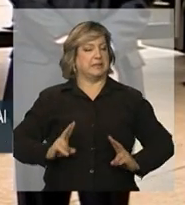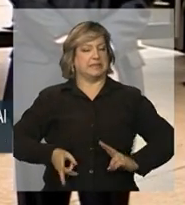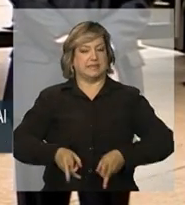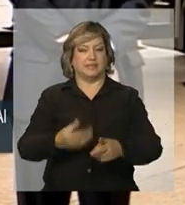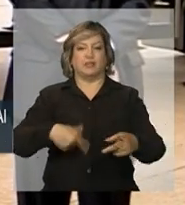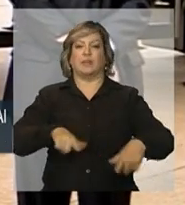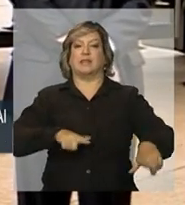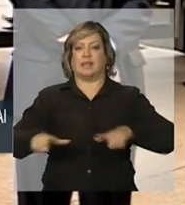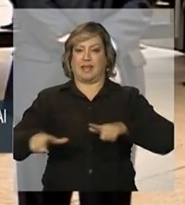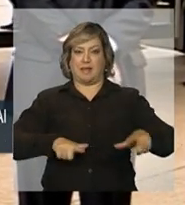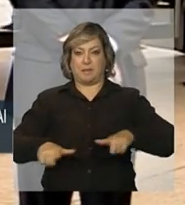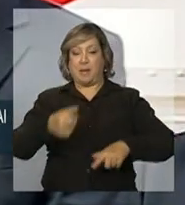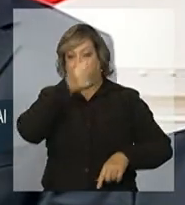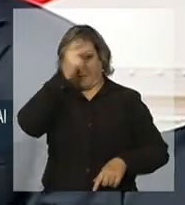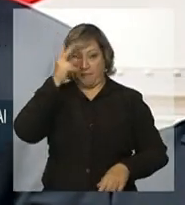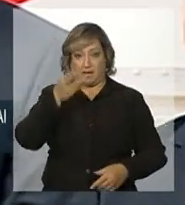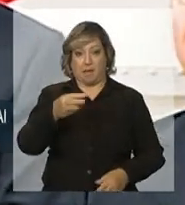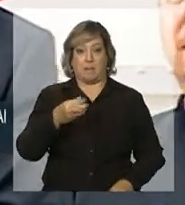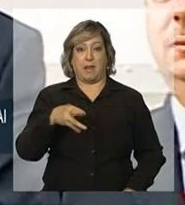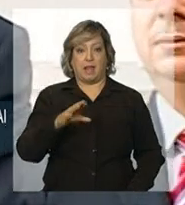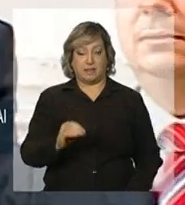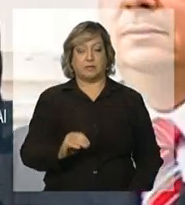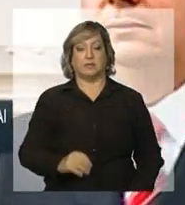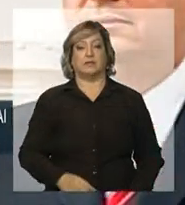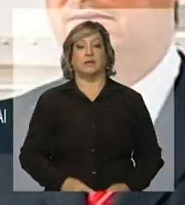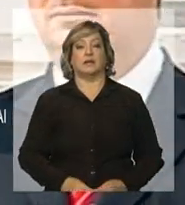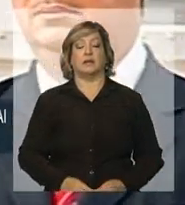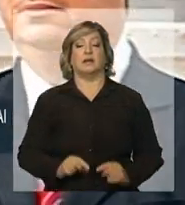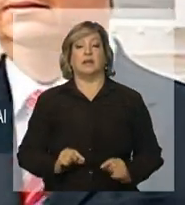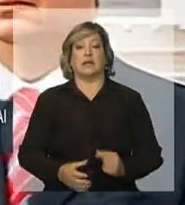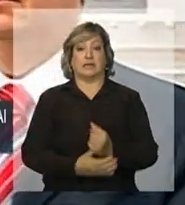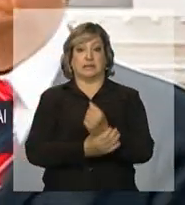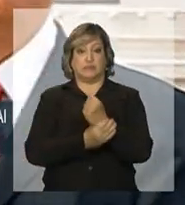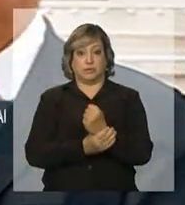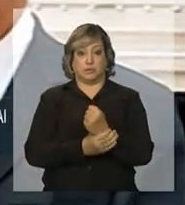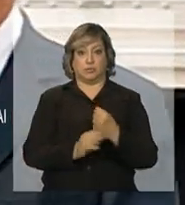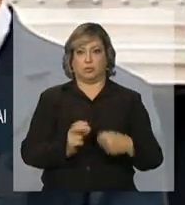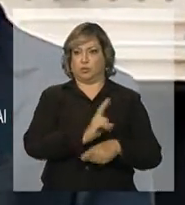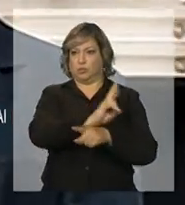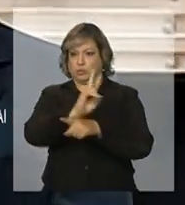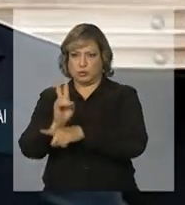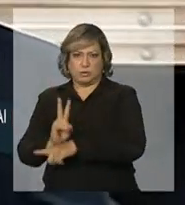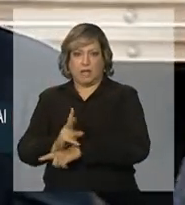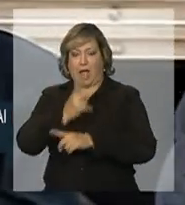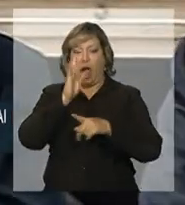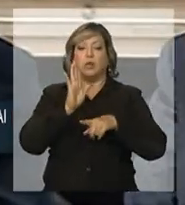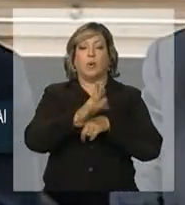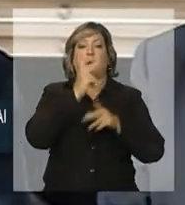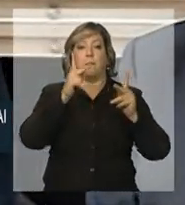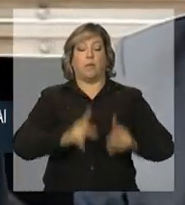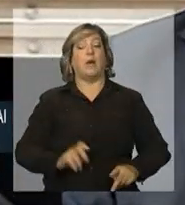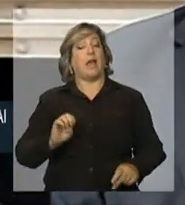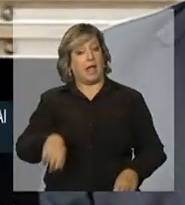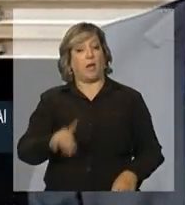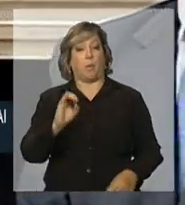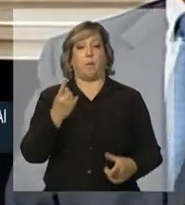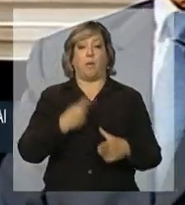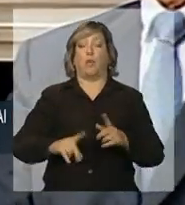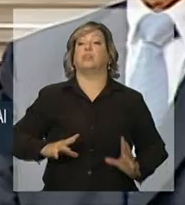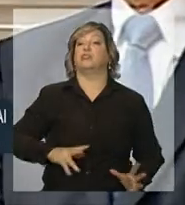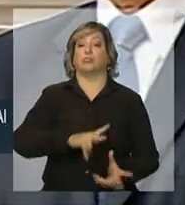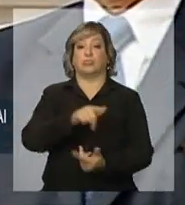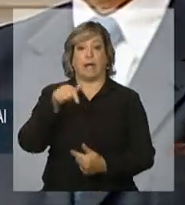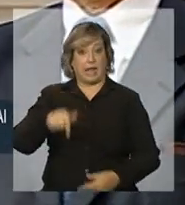nossas jornadas, prefeito Márcio Lacerda. A segurança pública hoje é um problema, presidenta, no mundo, como a senhora bem sabe. E